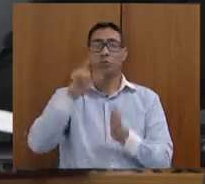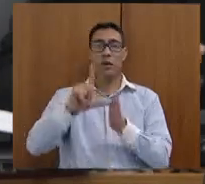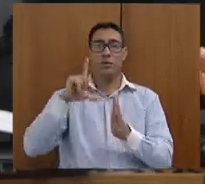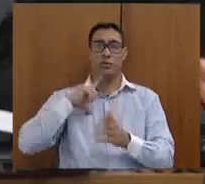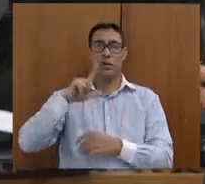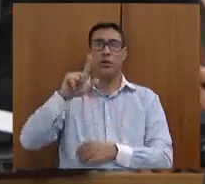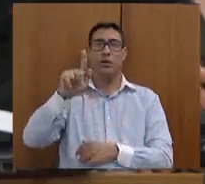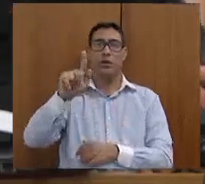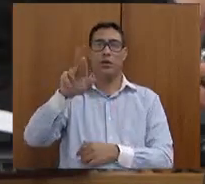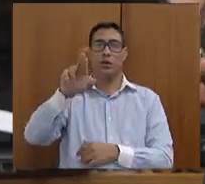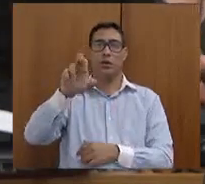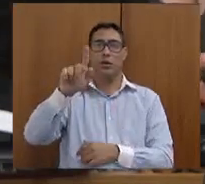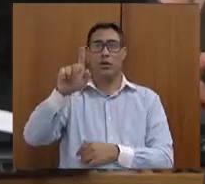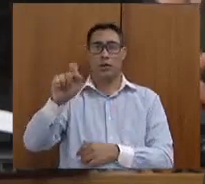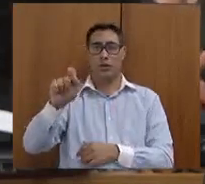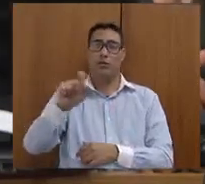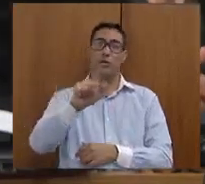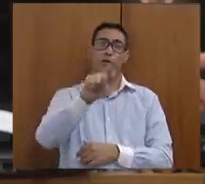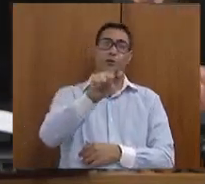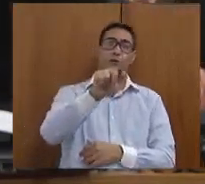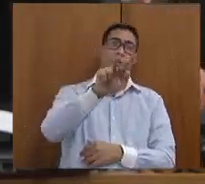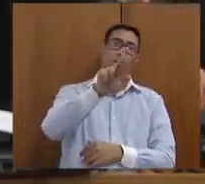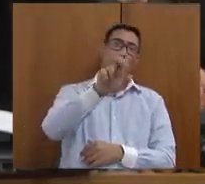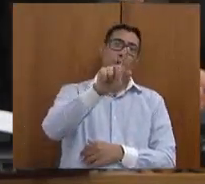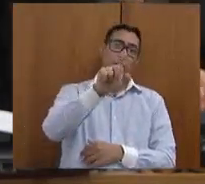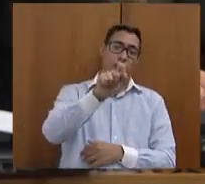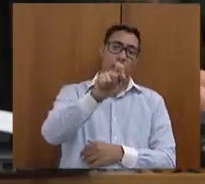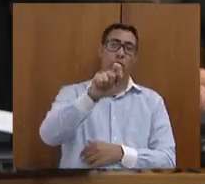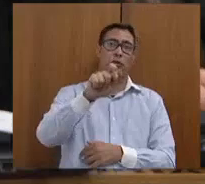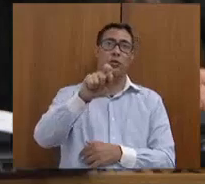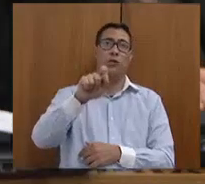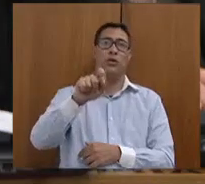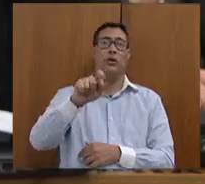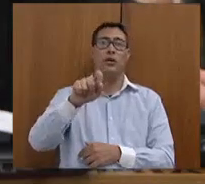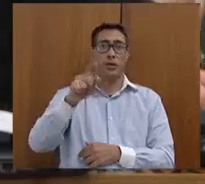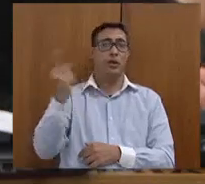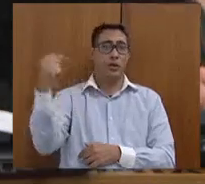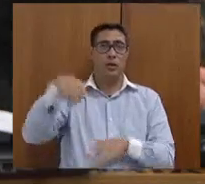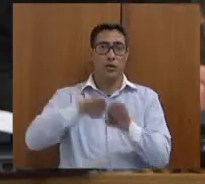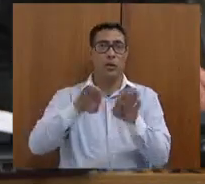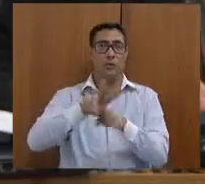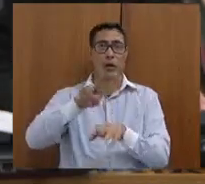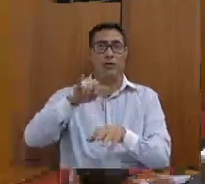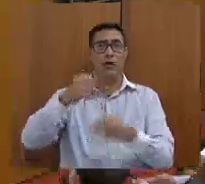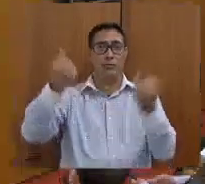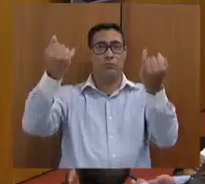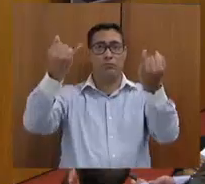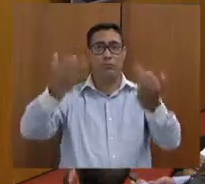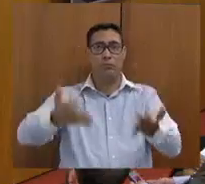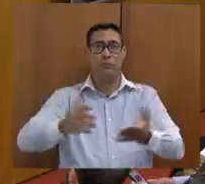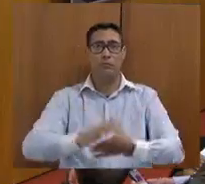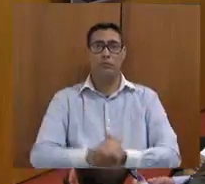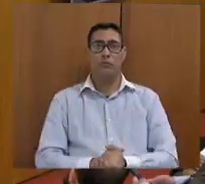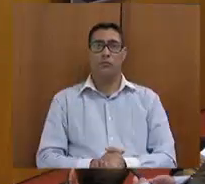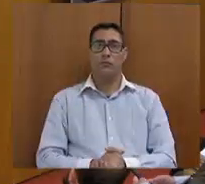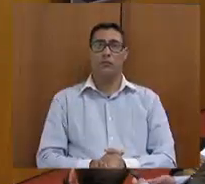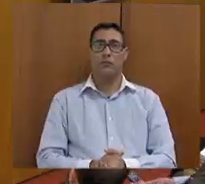muito obrigada ao grego grego da fundação para ele também trazer sua contribuição que é o debate